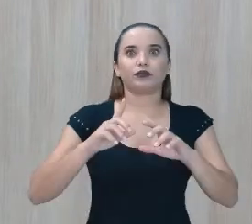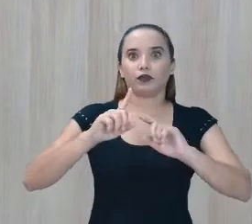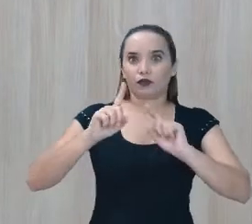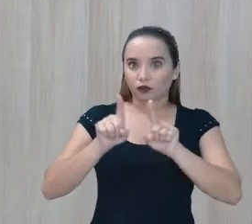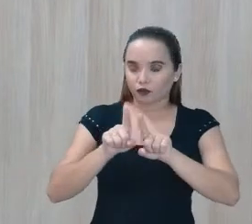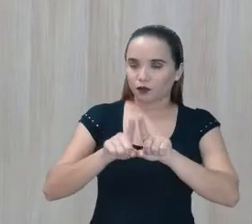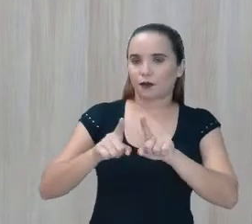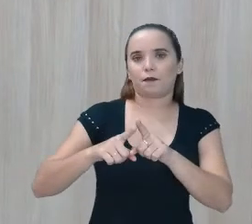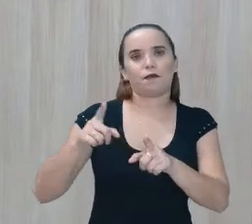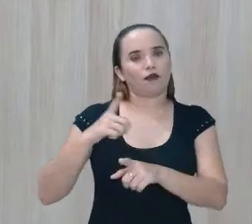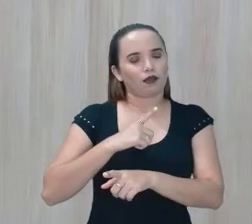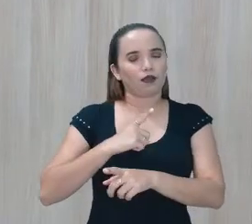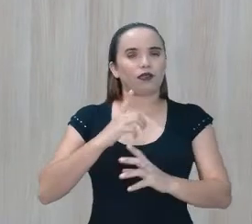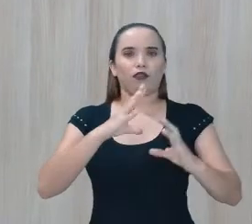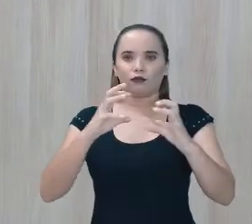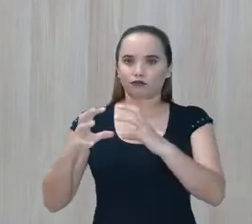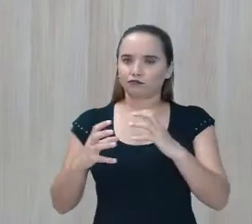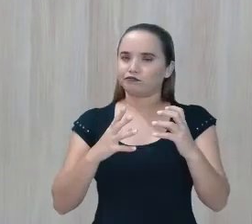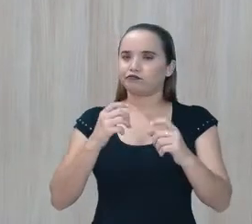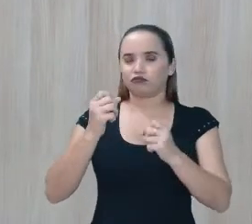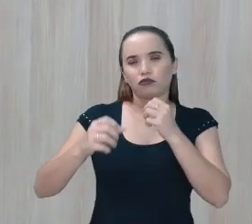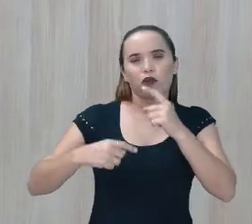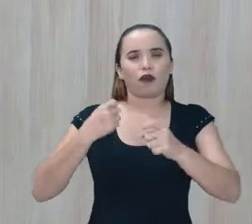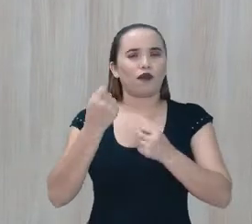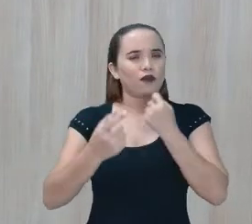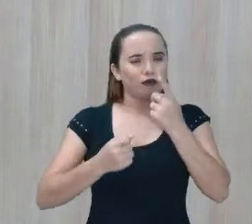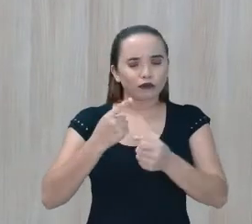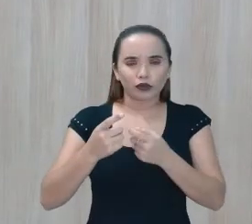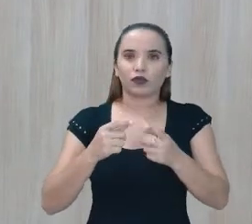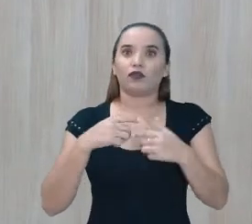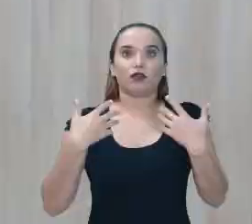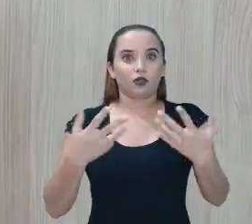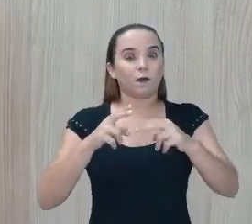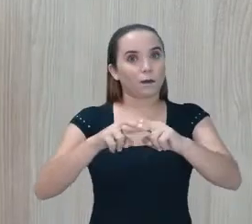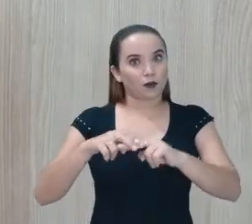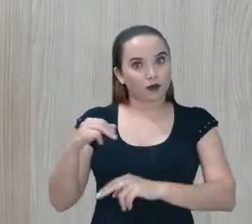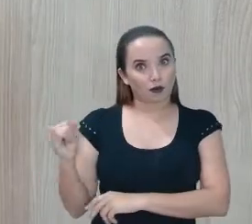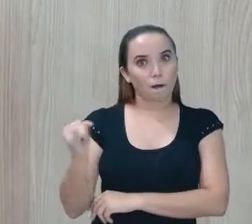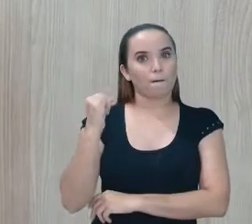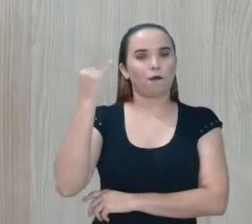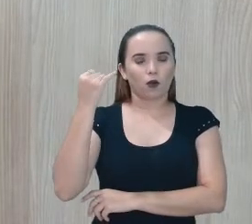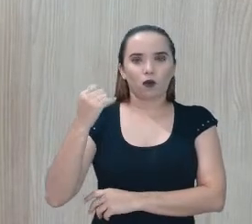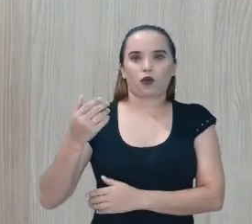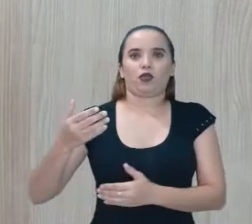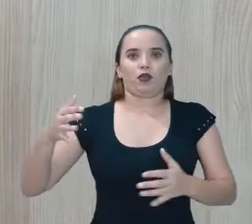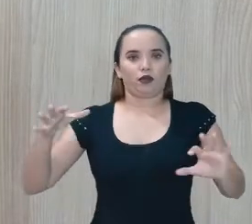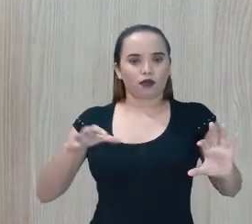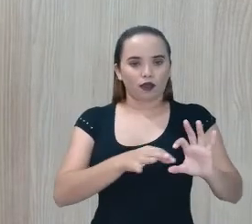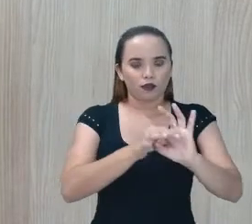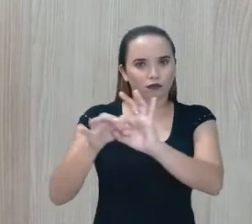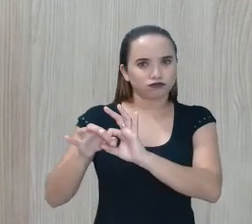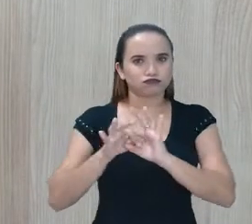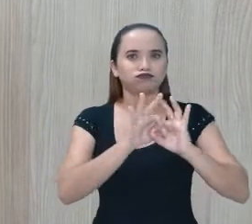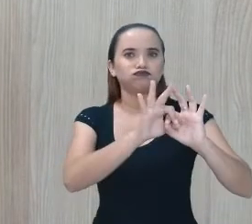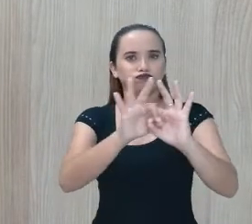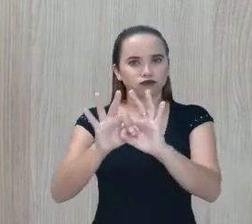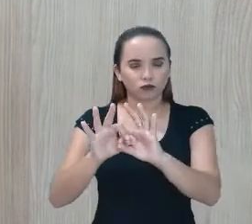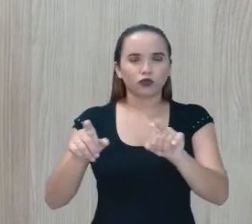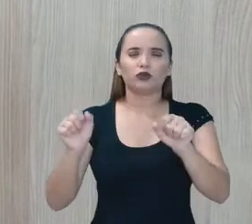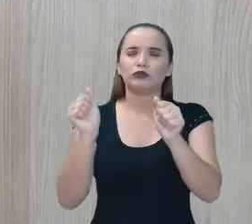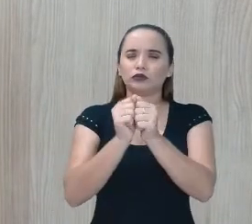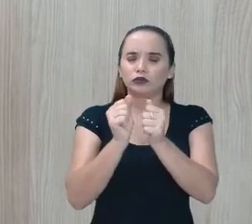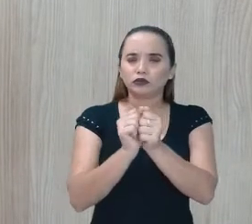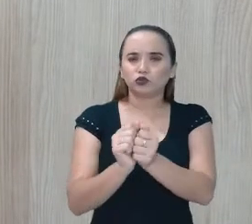parceria com a família é tão importante, não é, Thaís? É verdade, essa parceria da escola, do professor da sala regular, com o professor